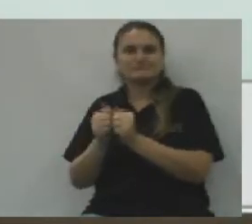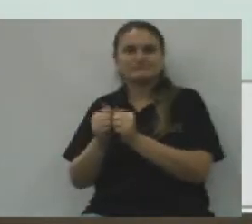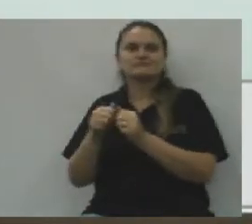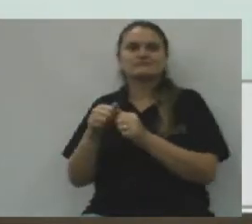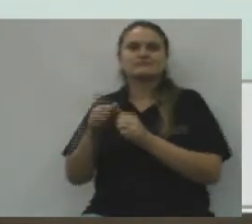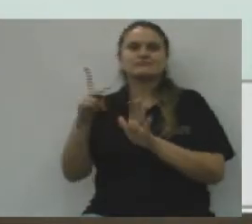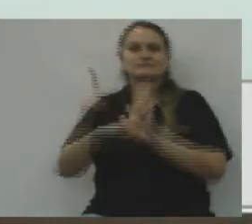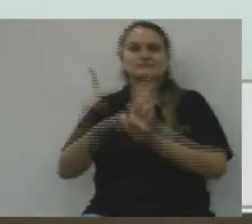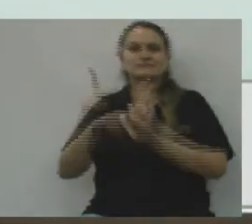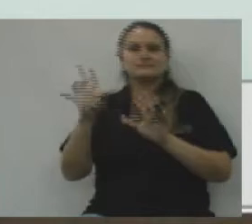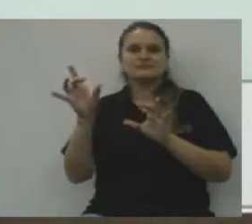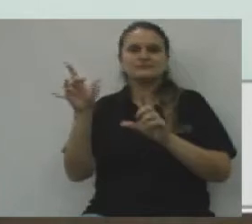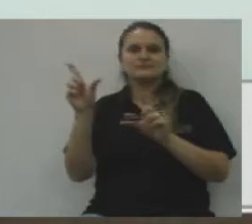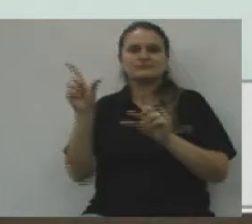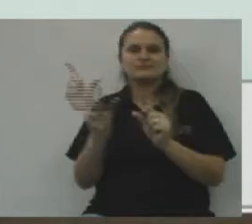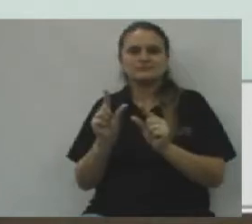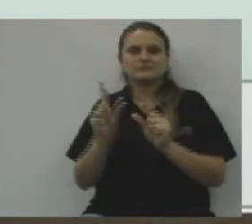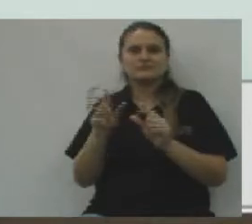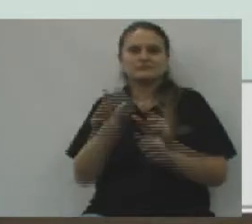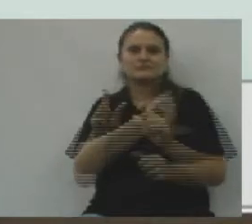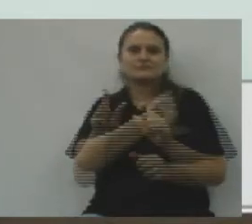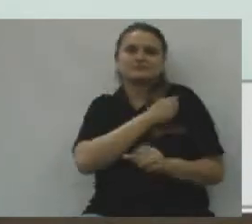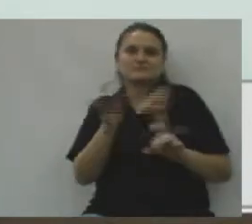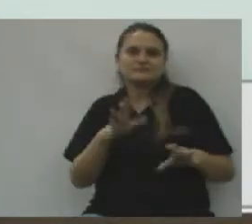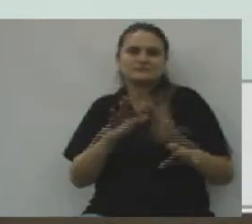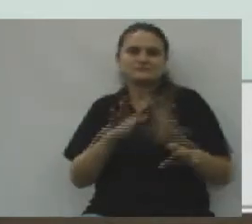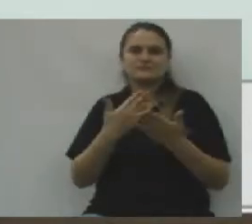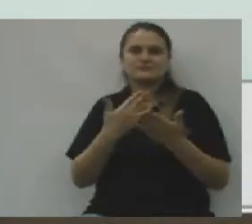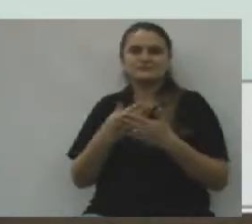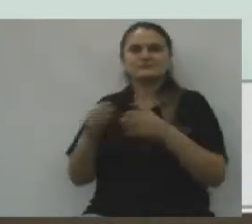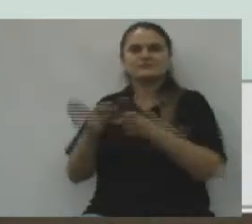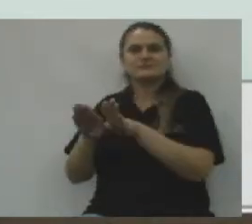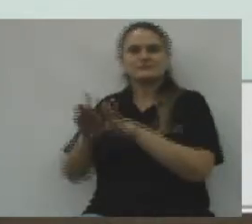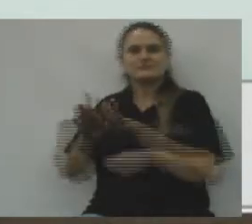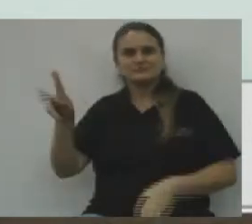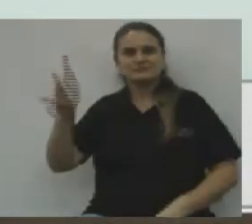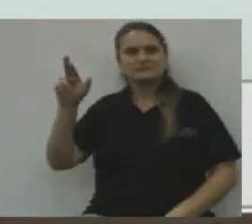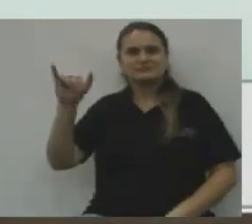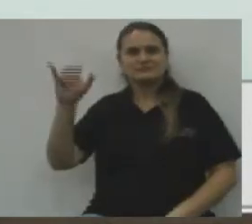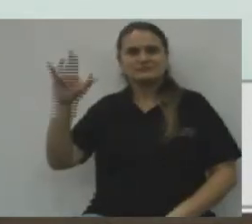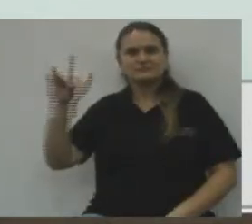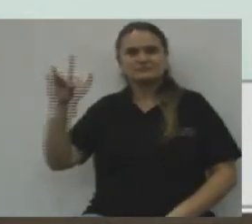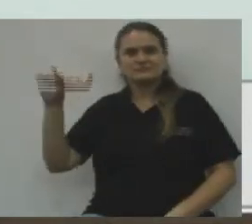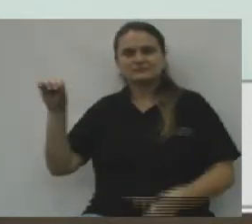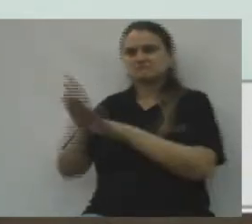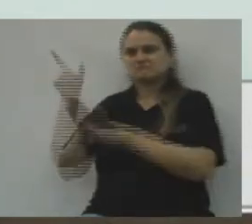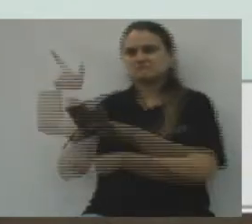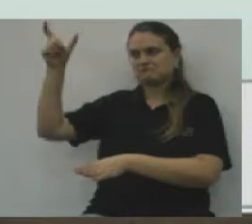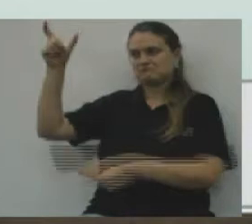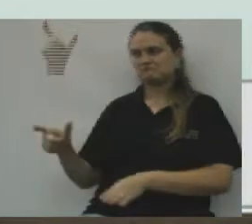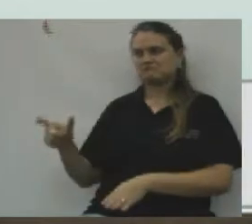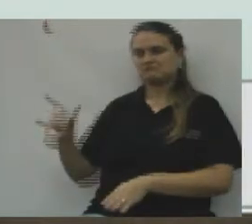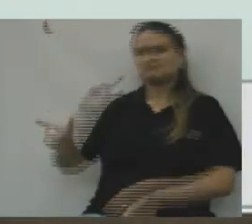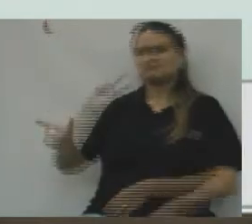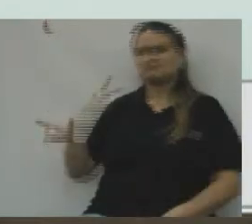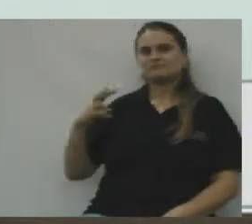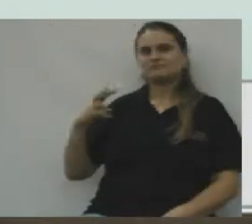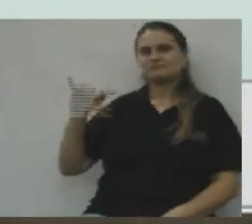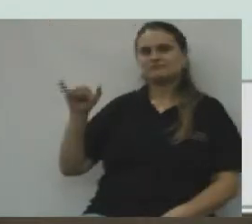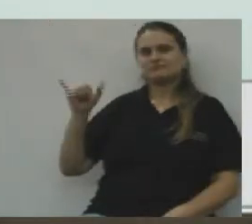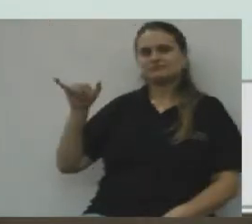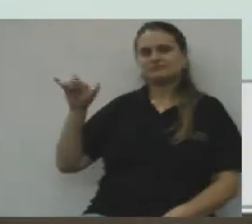O professor Ricardo Brunhago, que aqui está presente, na figura do seu pai, esse representante do povo,